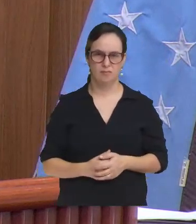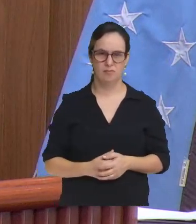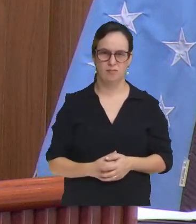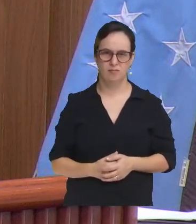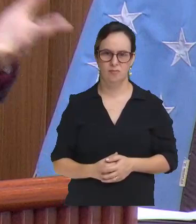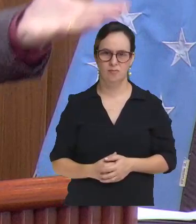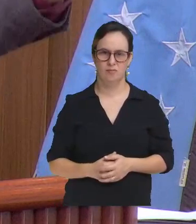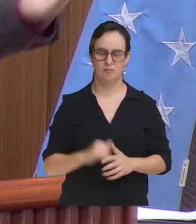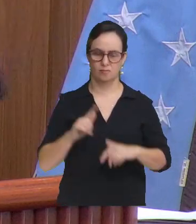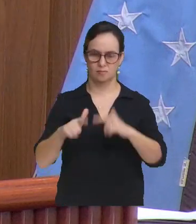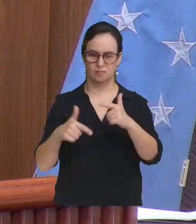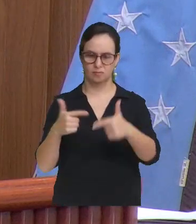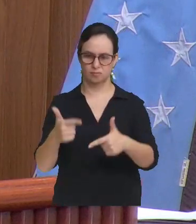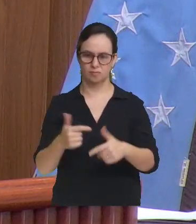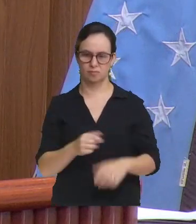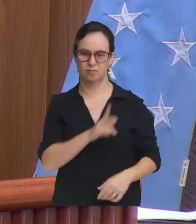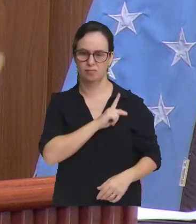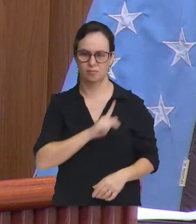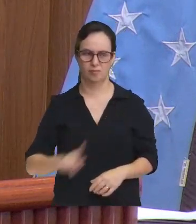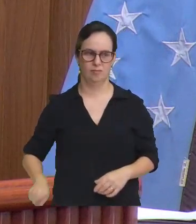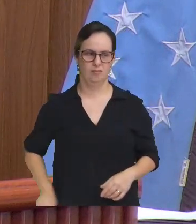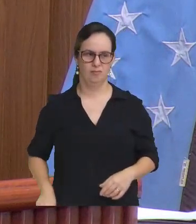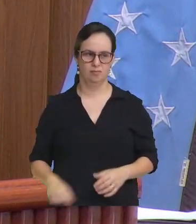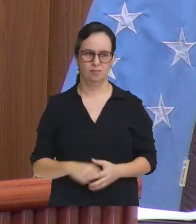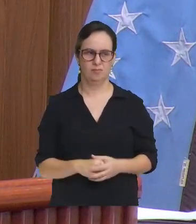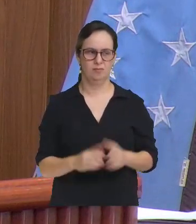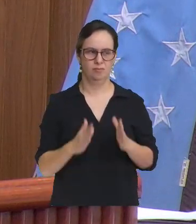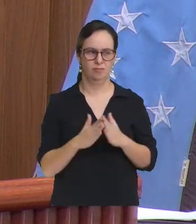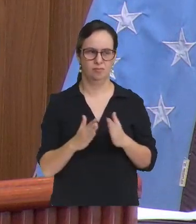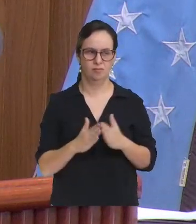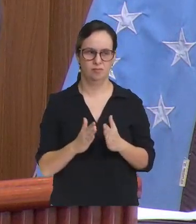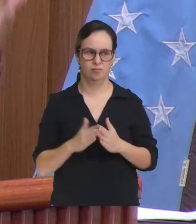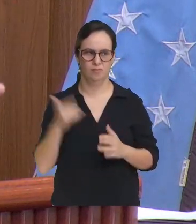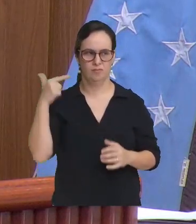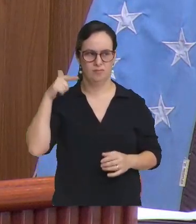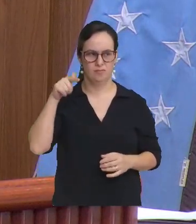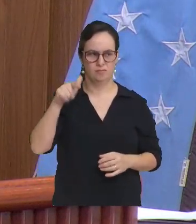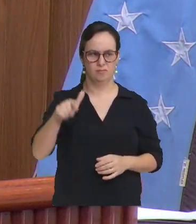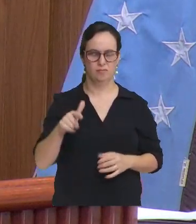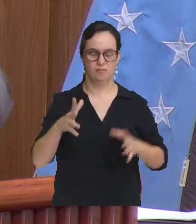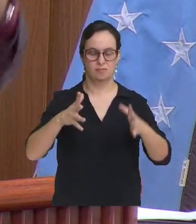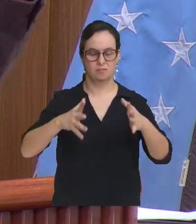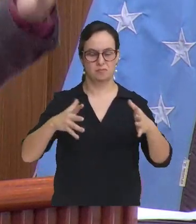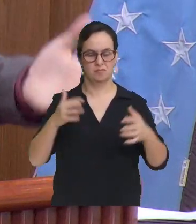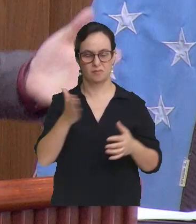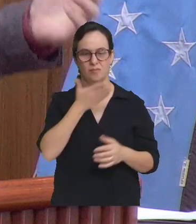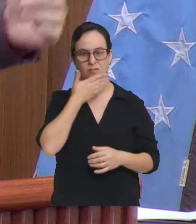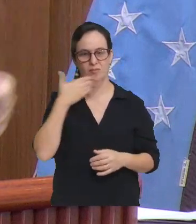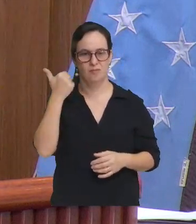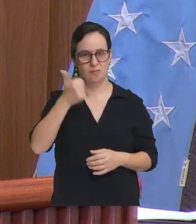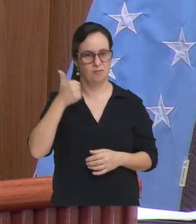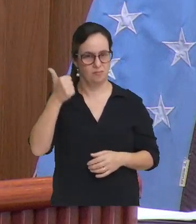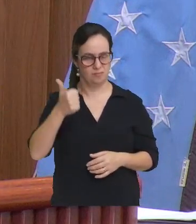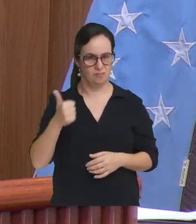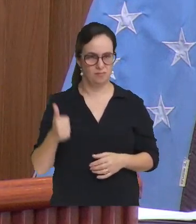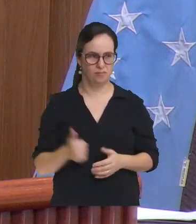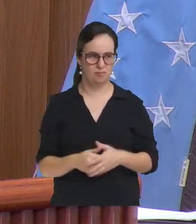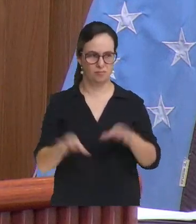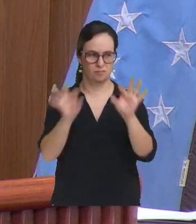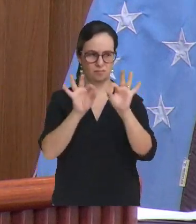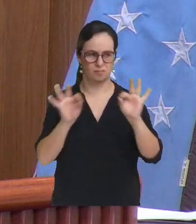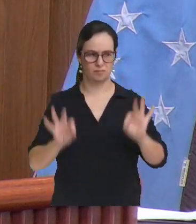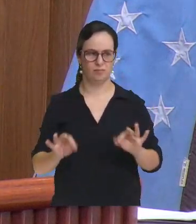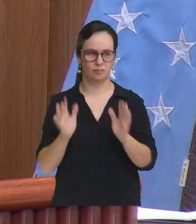aqui da casa que deram sequência e ampliaram esse projeto. Então, parabéns aí.